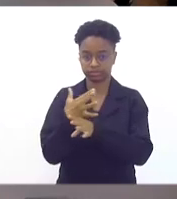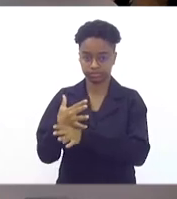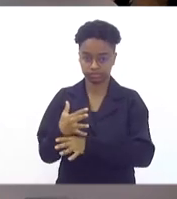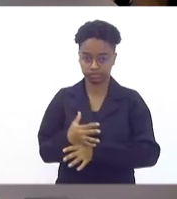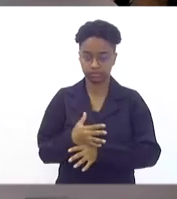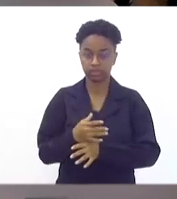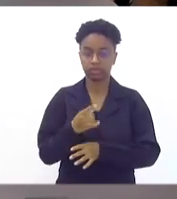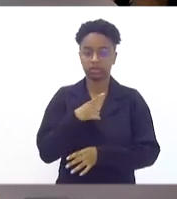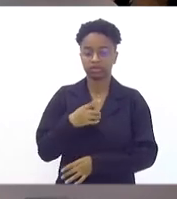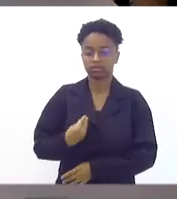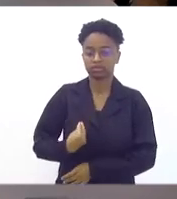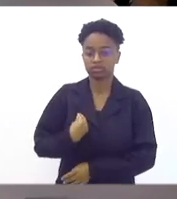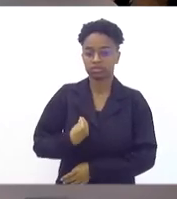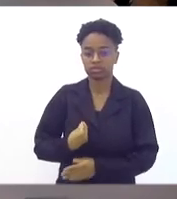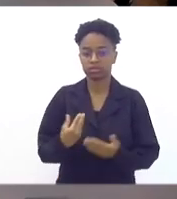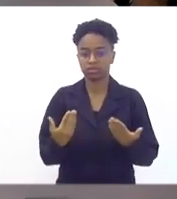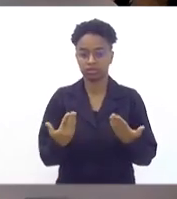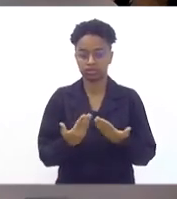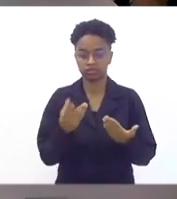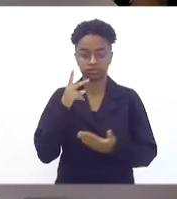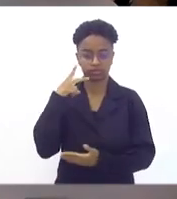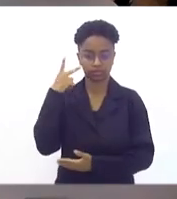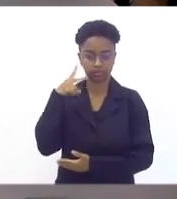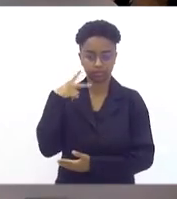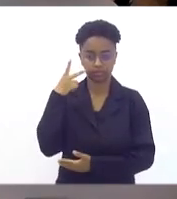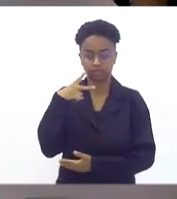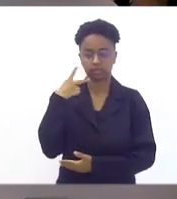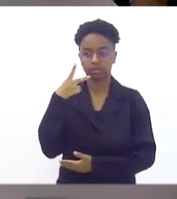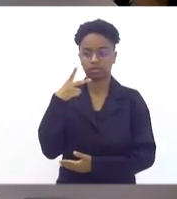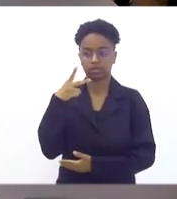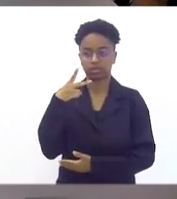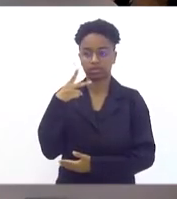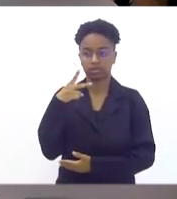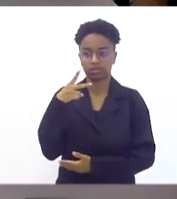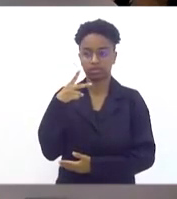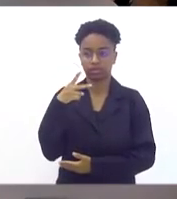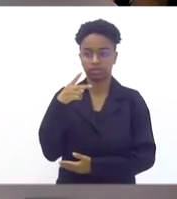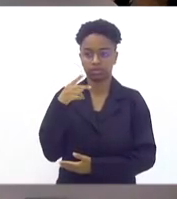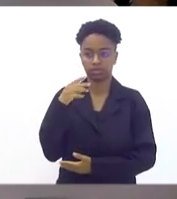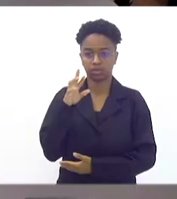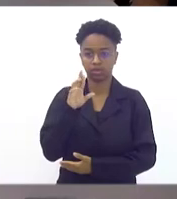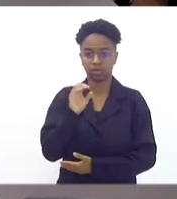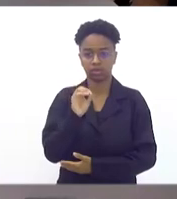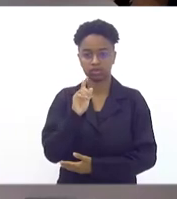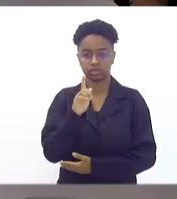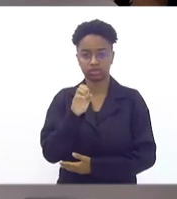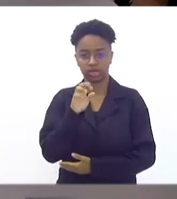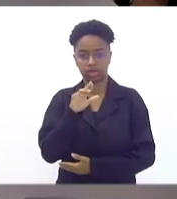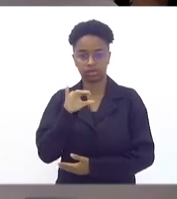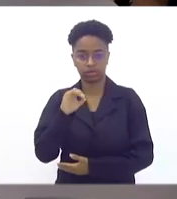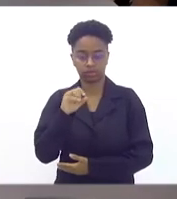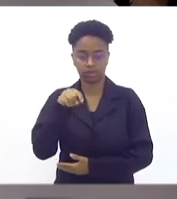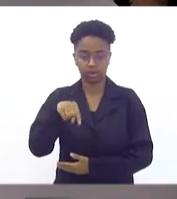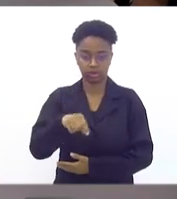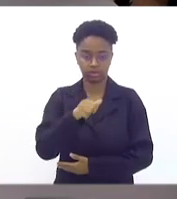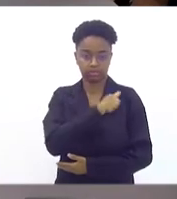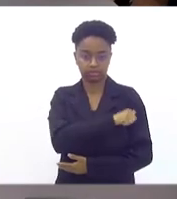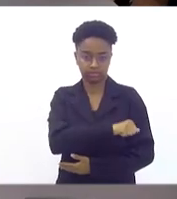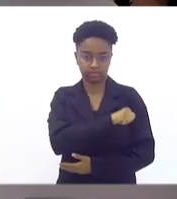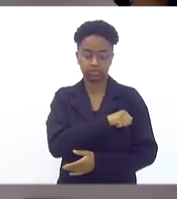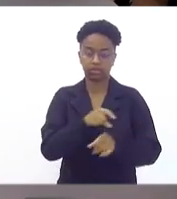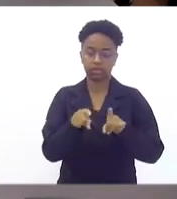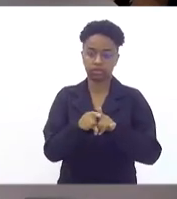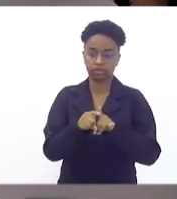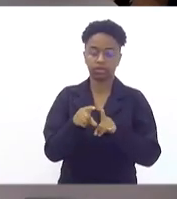tivemos a presença hoje do vereador Rogério Amorim da capital tivemos a presença do vereador de Cabo Frio na